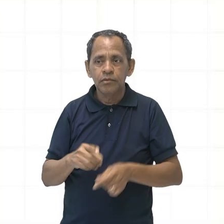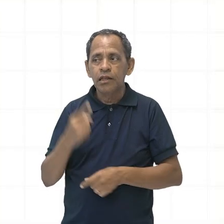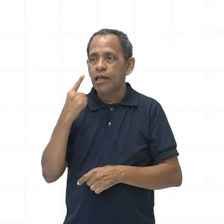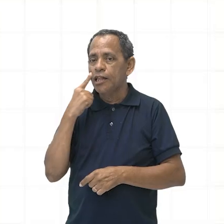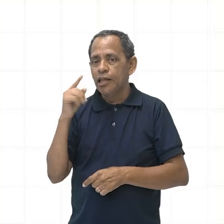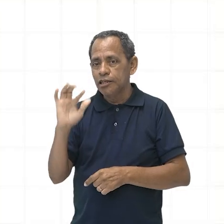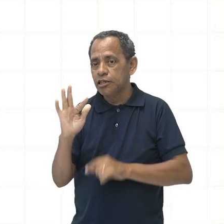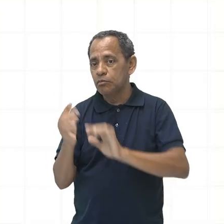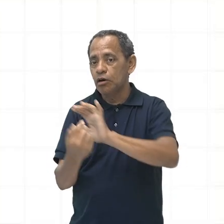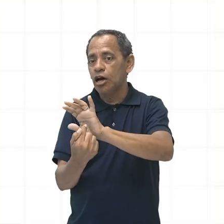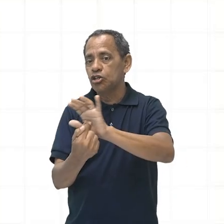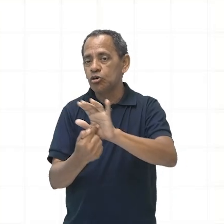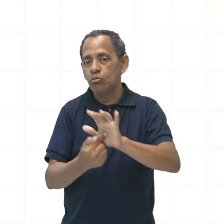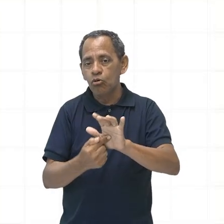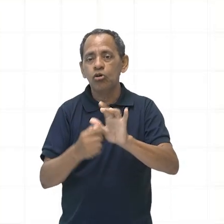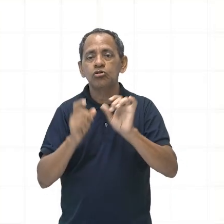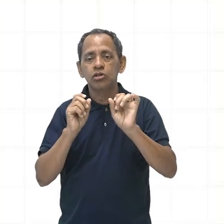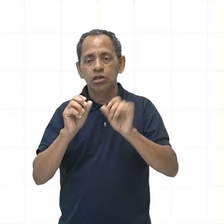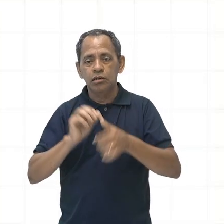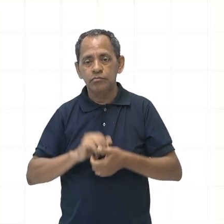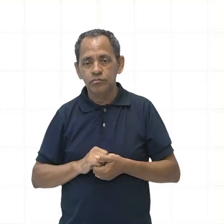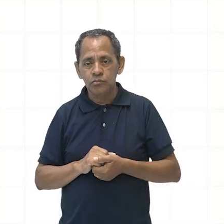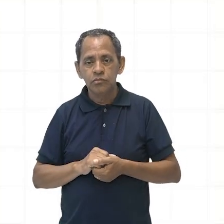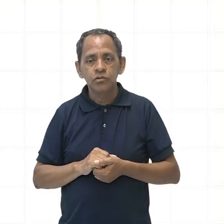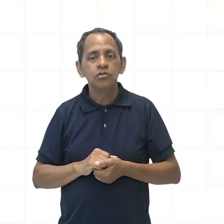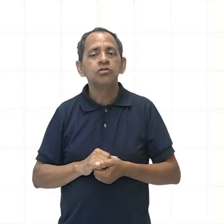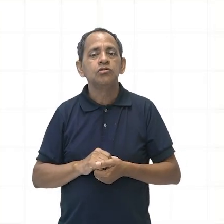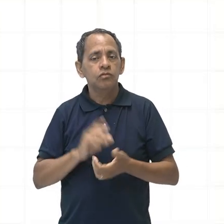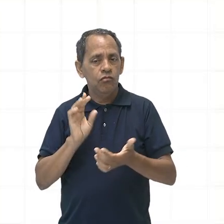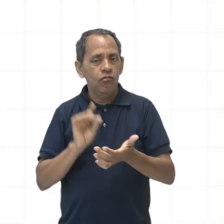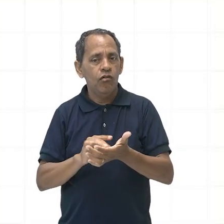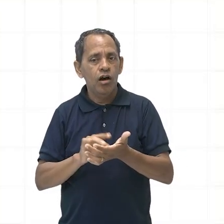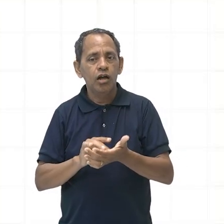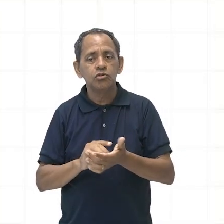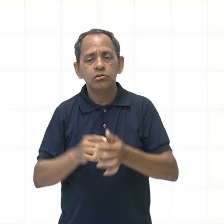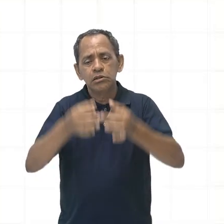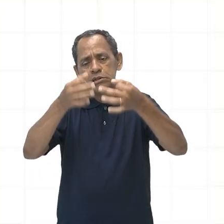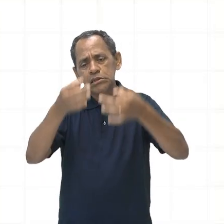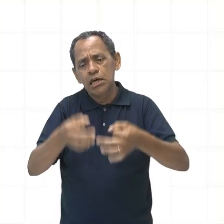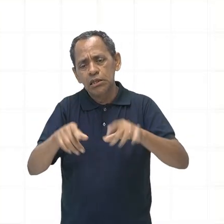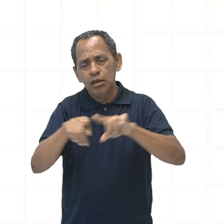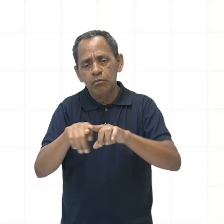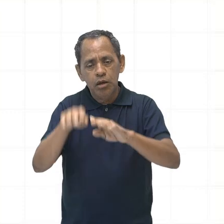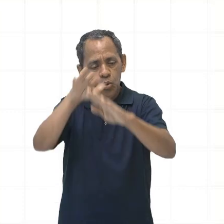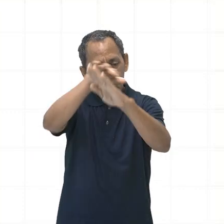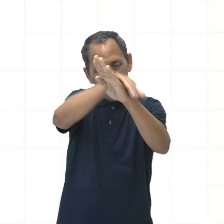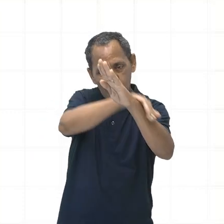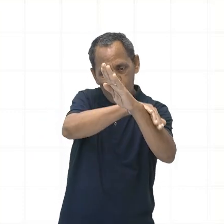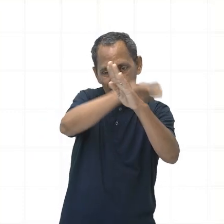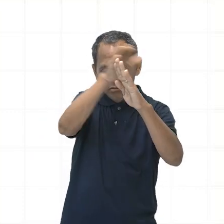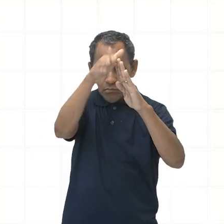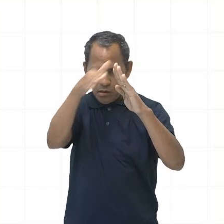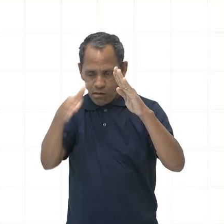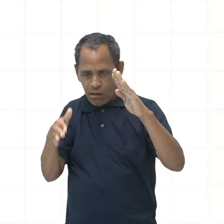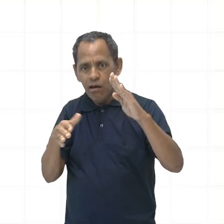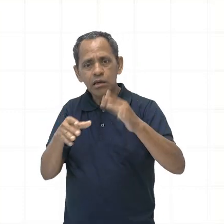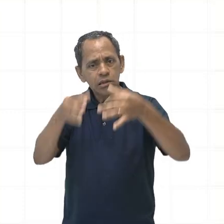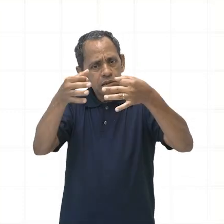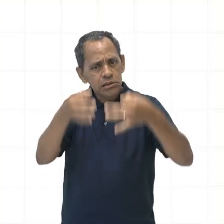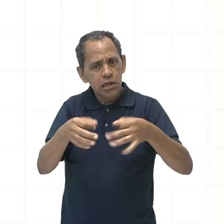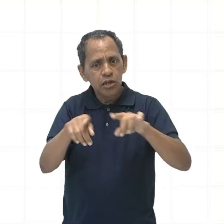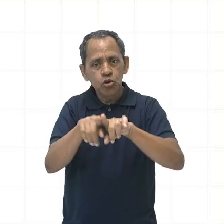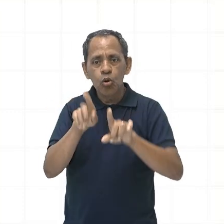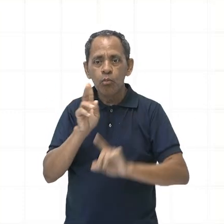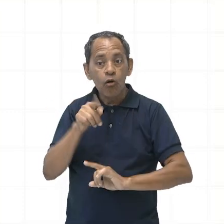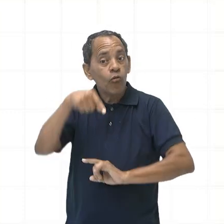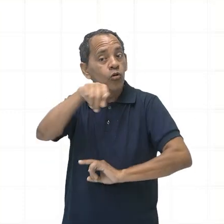eu coloquei aqui a imagem certinha, com os lados certinhos para você visualizar. Mas,